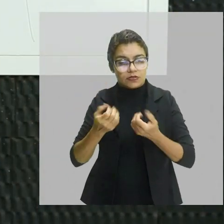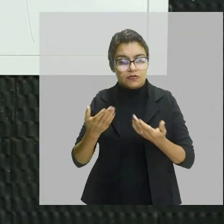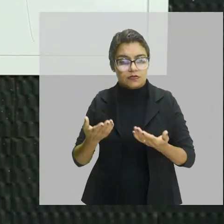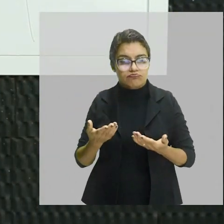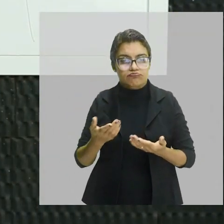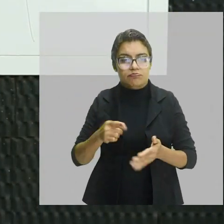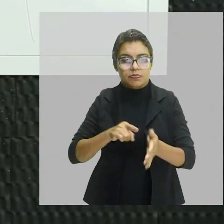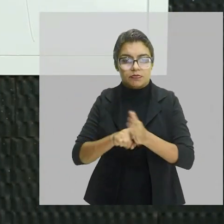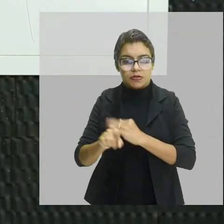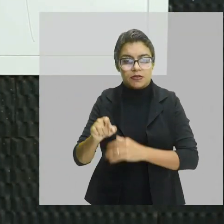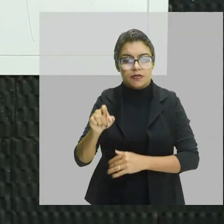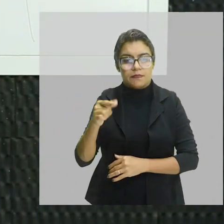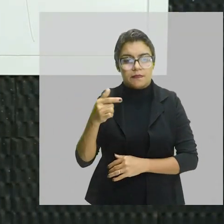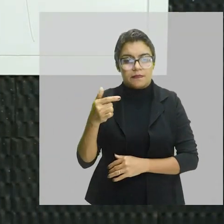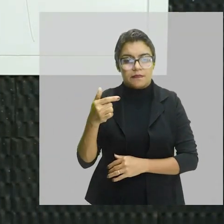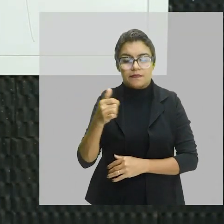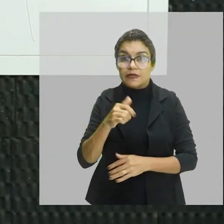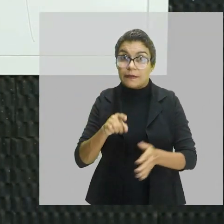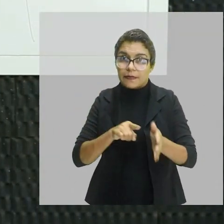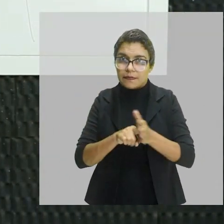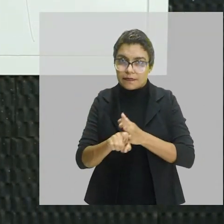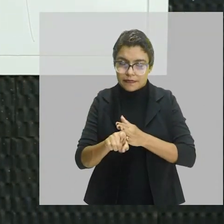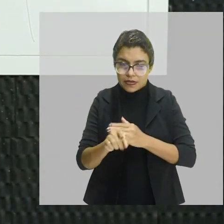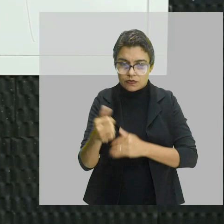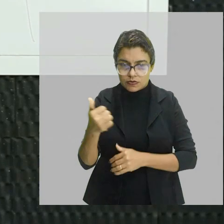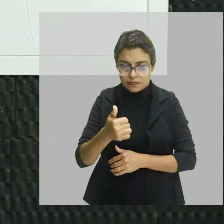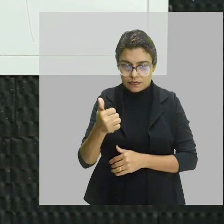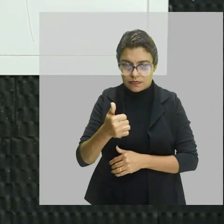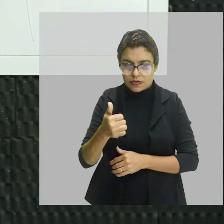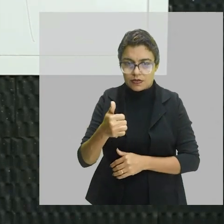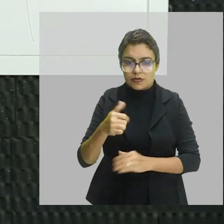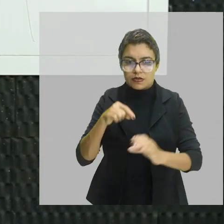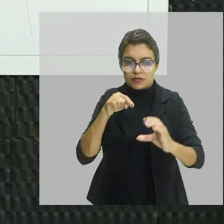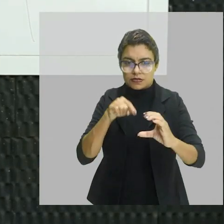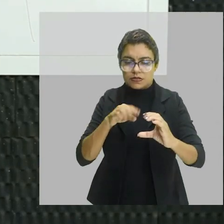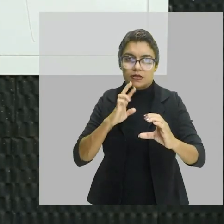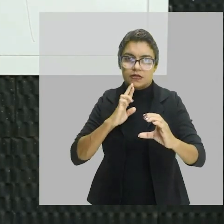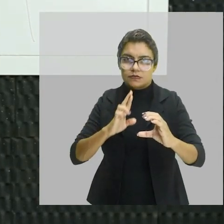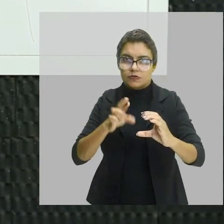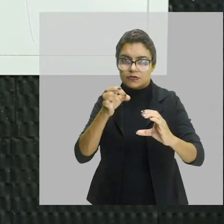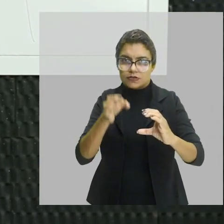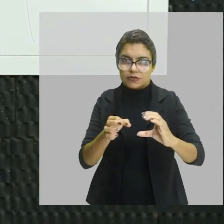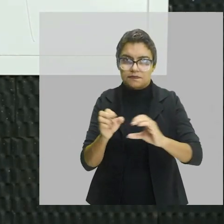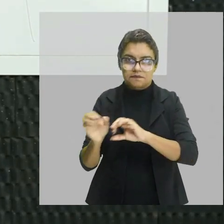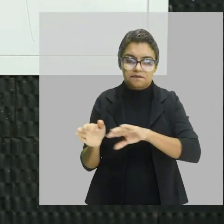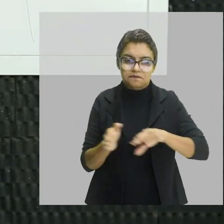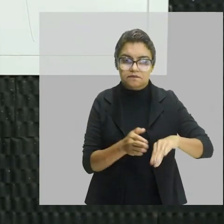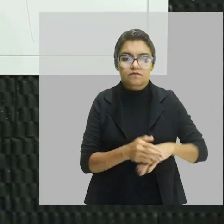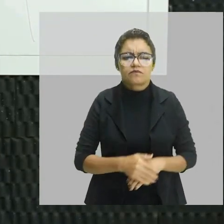primeira, letra C. Tá ok? Então, vamos passar para a questão 2.